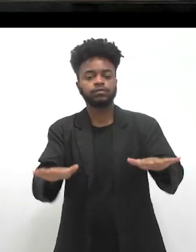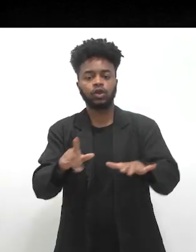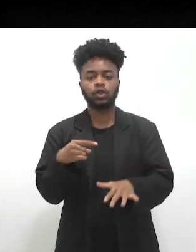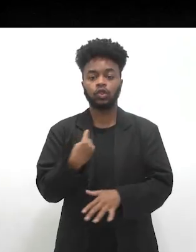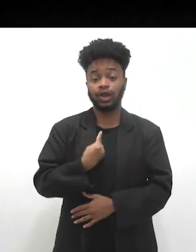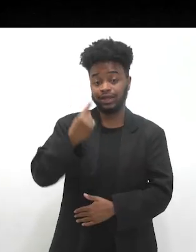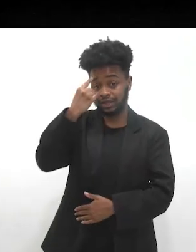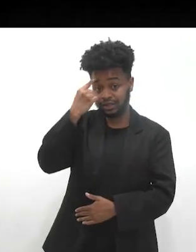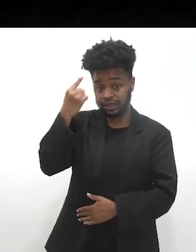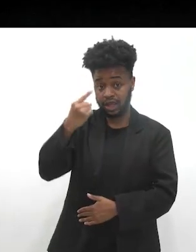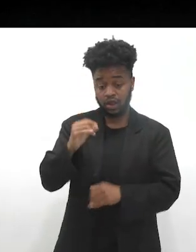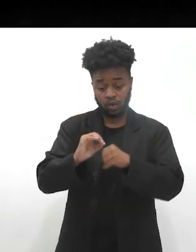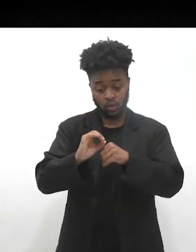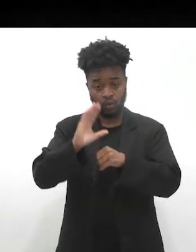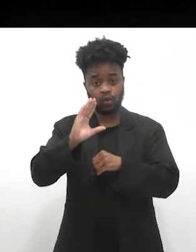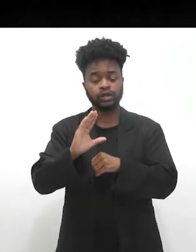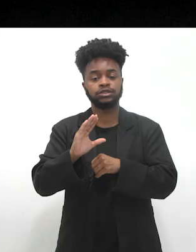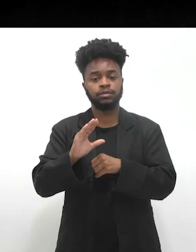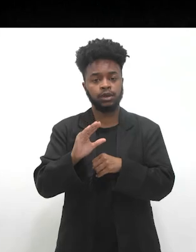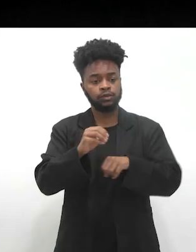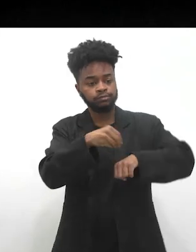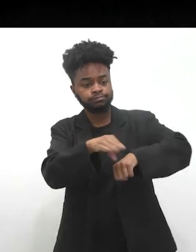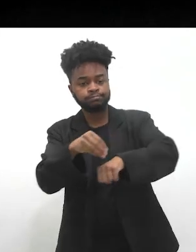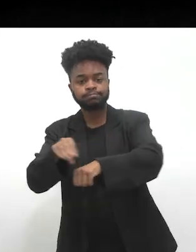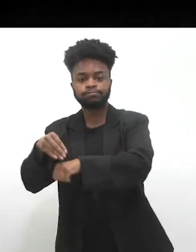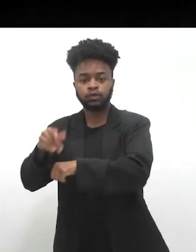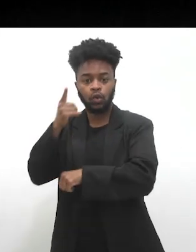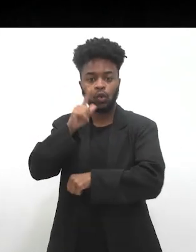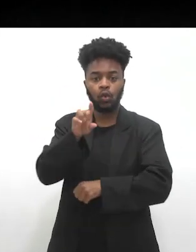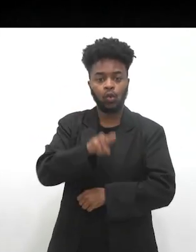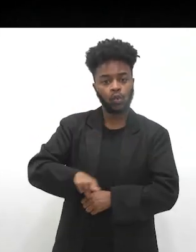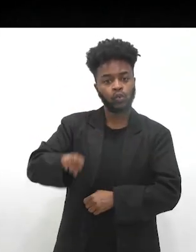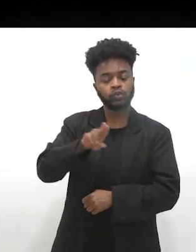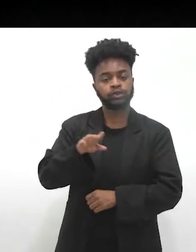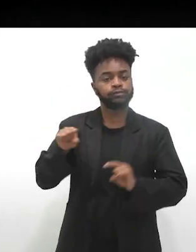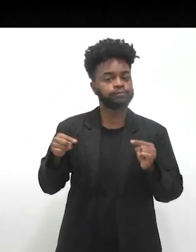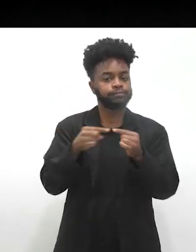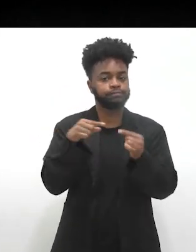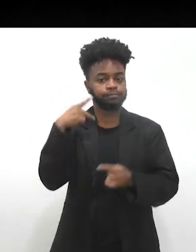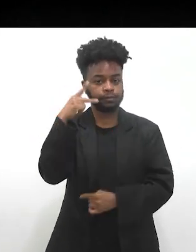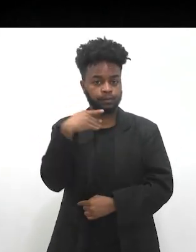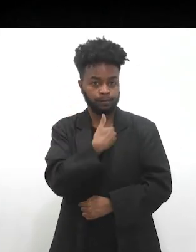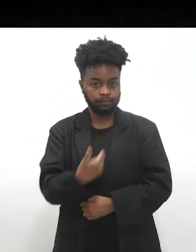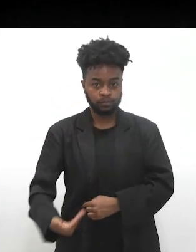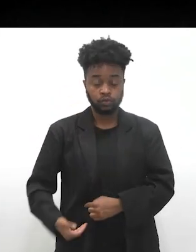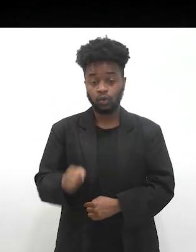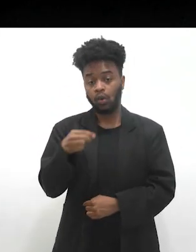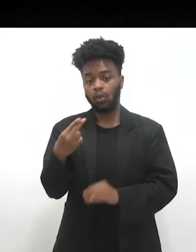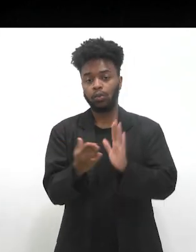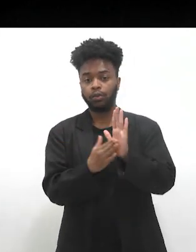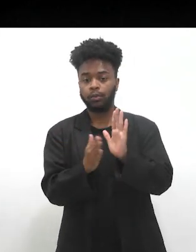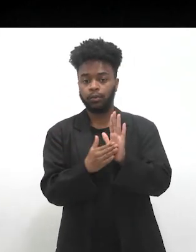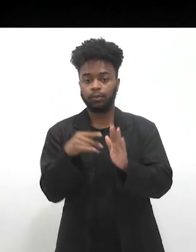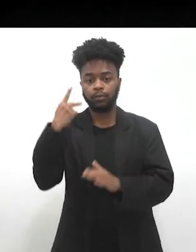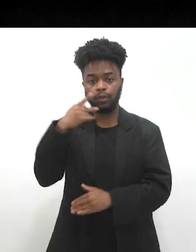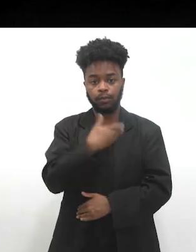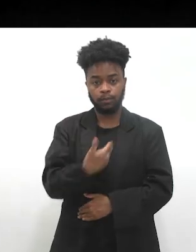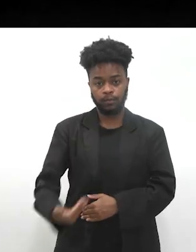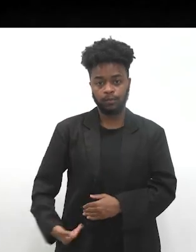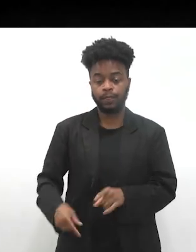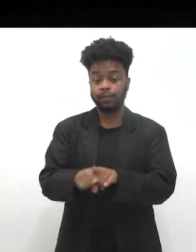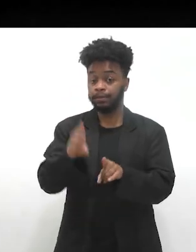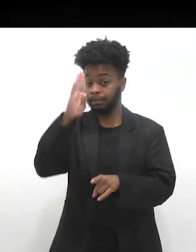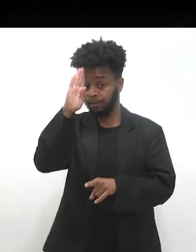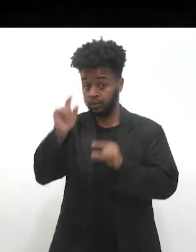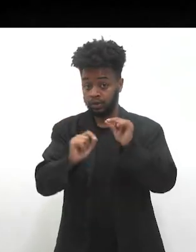ideia é que o conhecimento gerado ele possa ser utilizado como políticas públicas ou proposição de políticas públicas e,